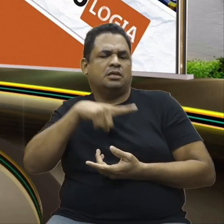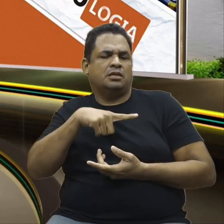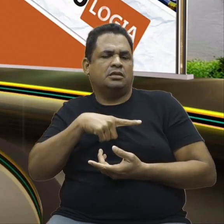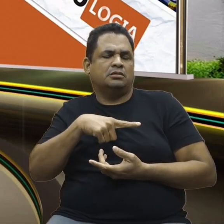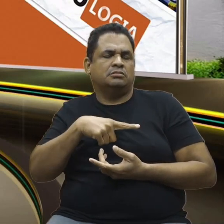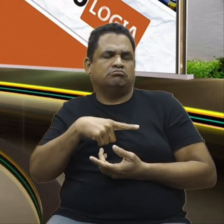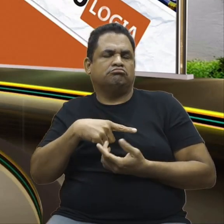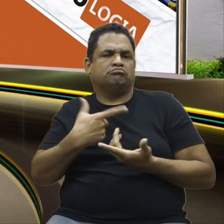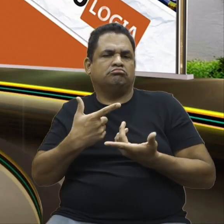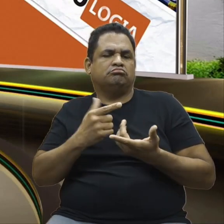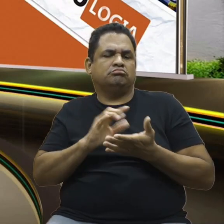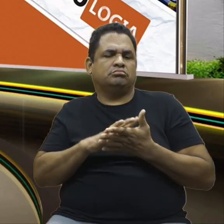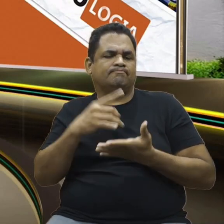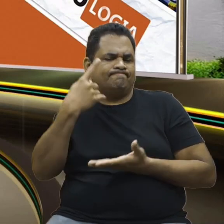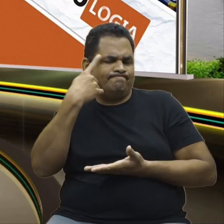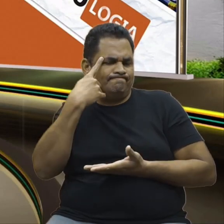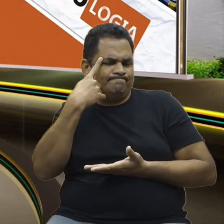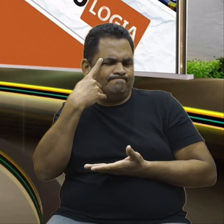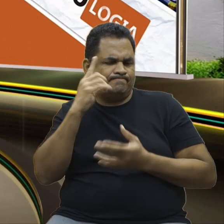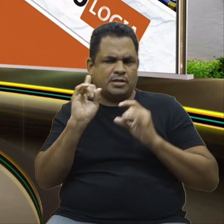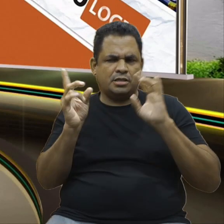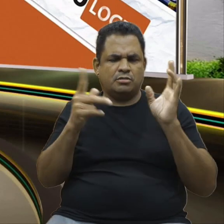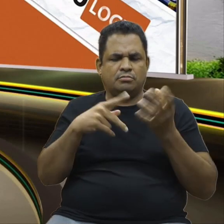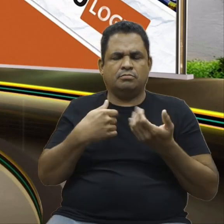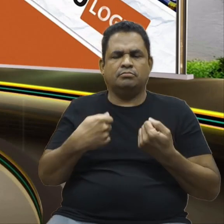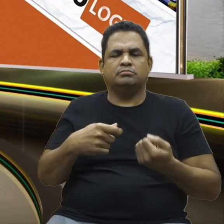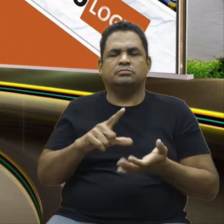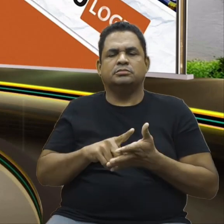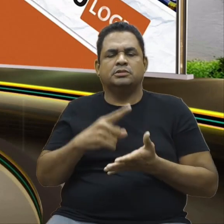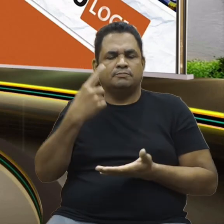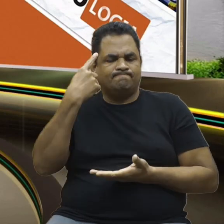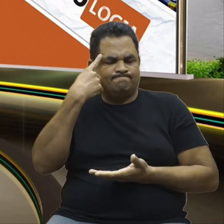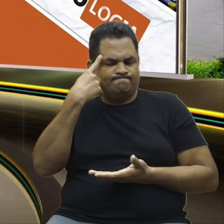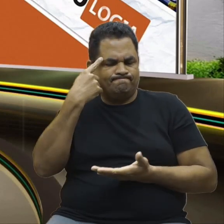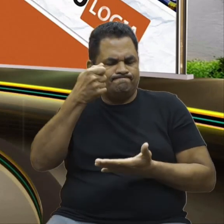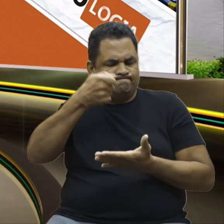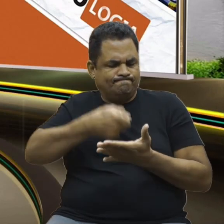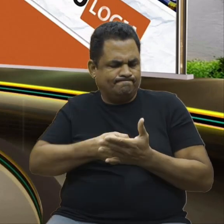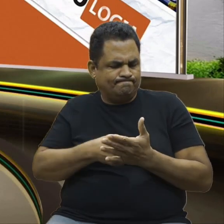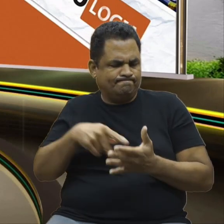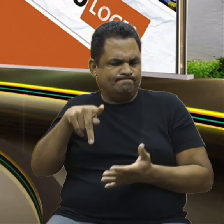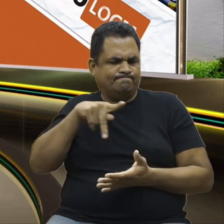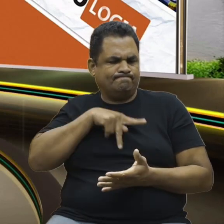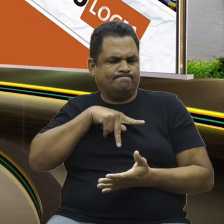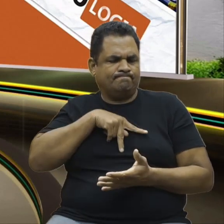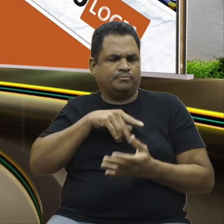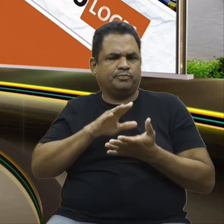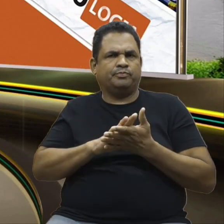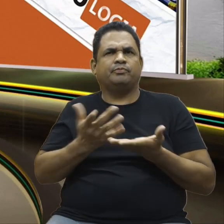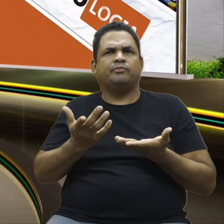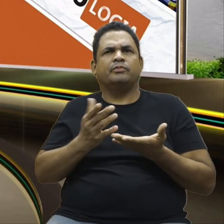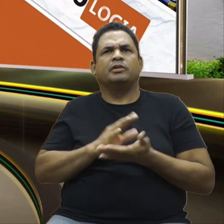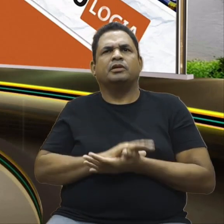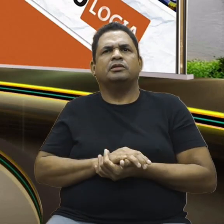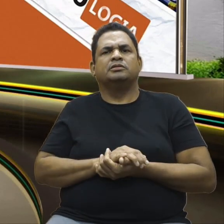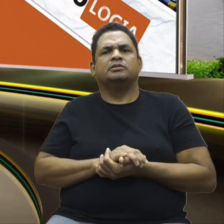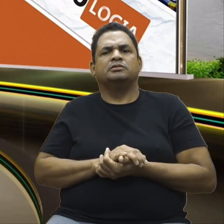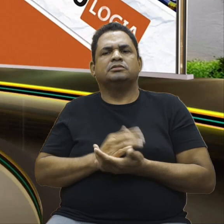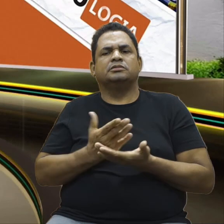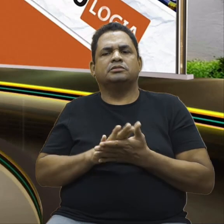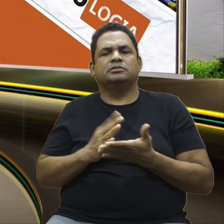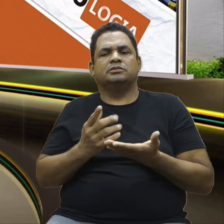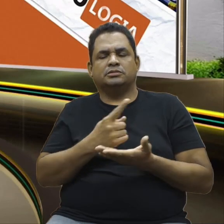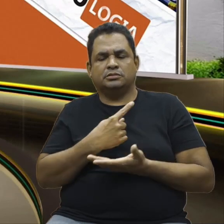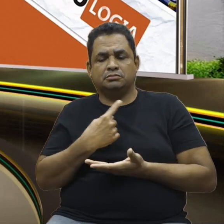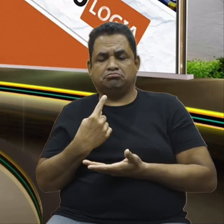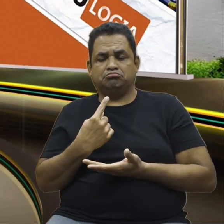condições de pensar por si só e tomar as suas próprias decisões e tomar as suas próprias medidas das